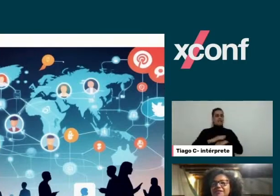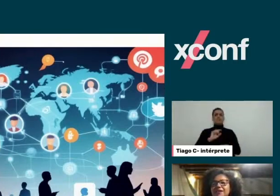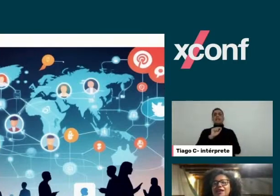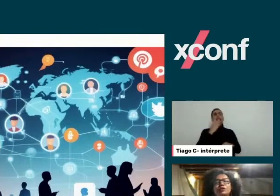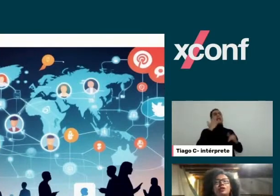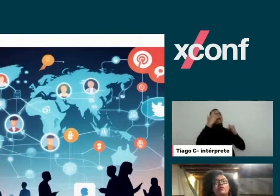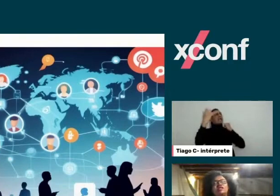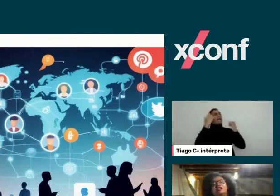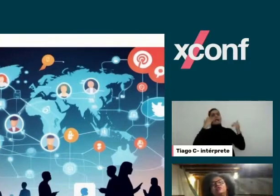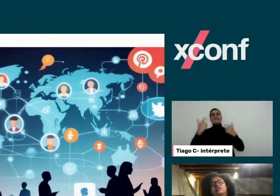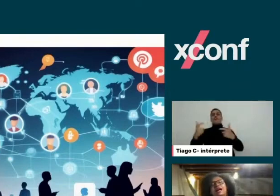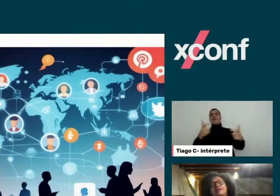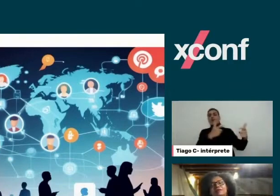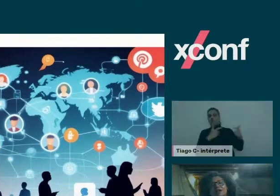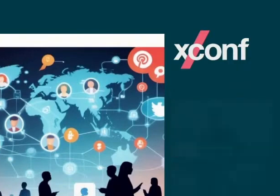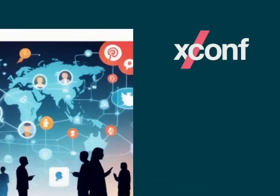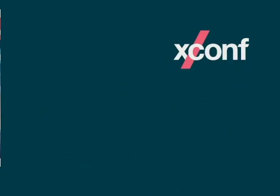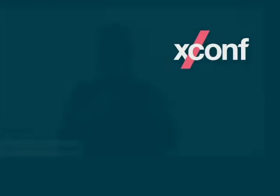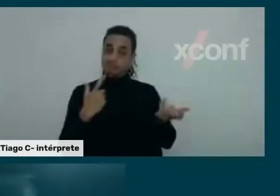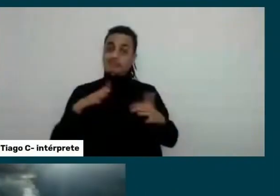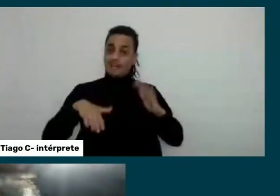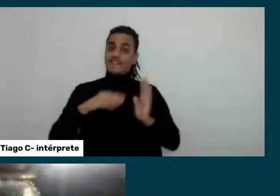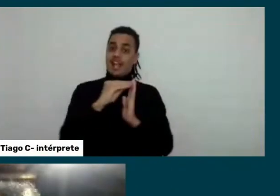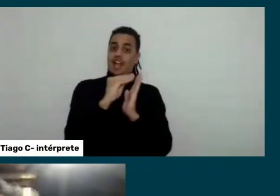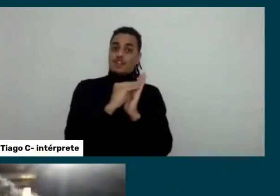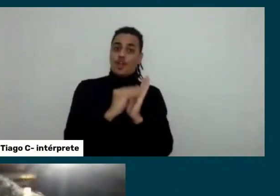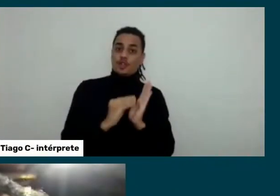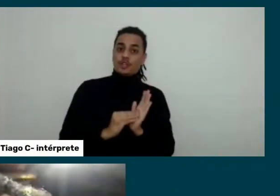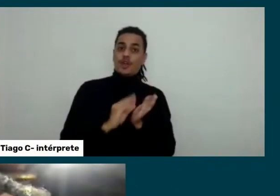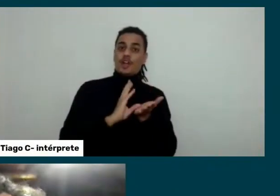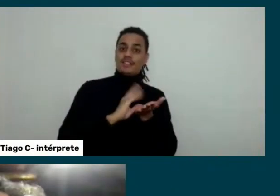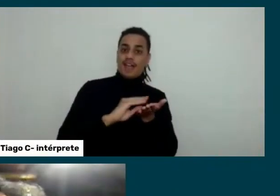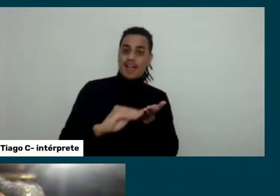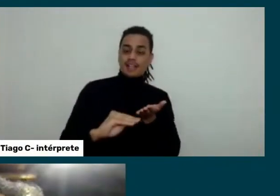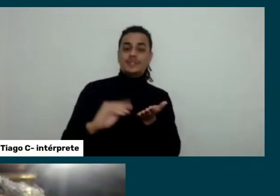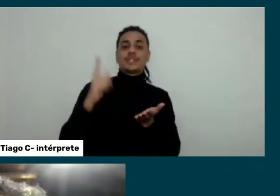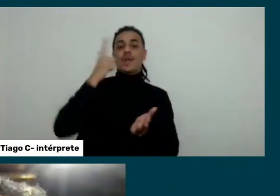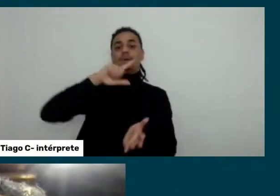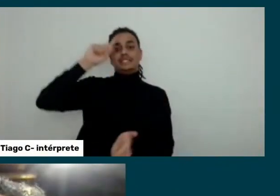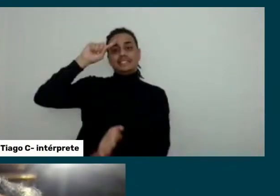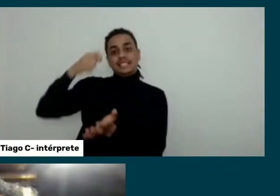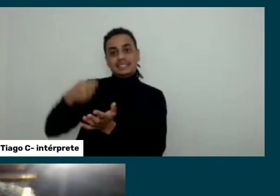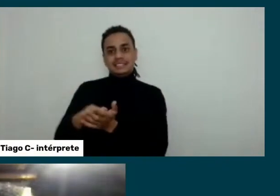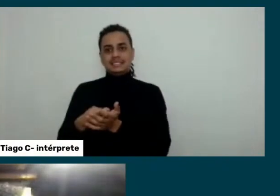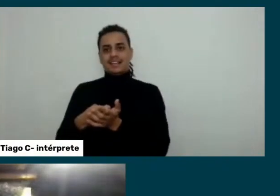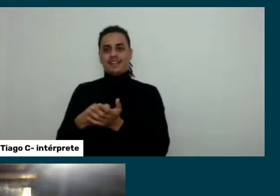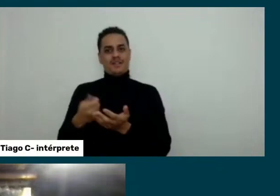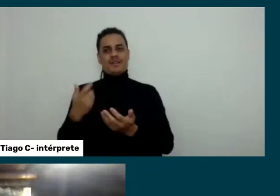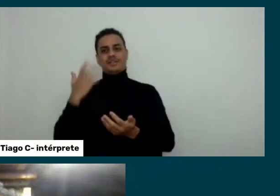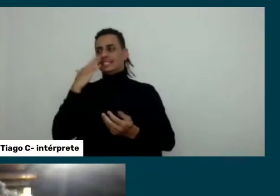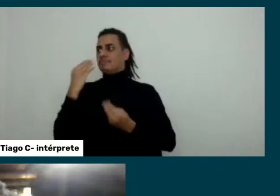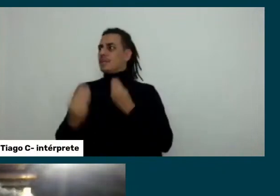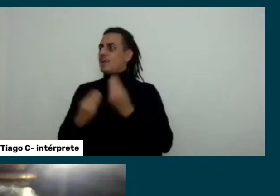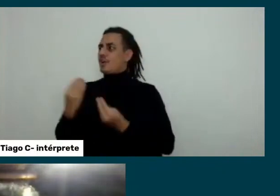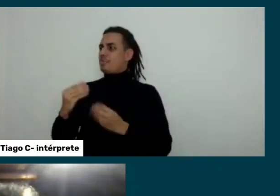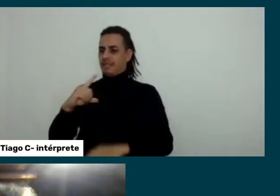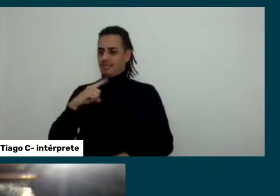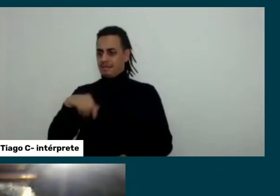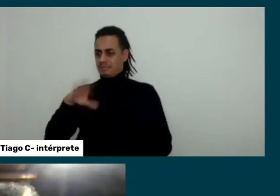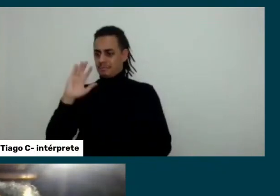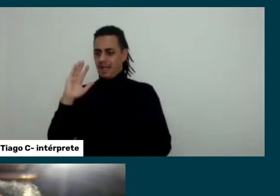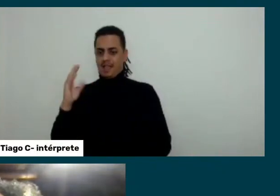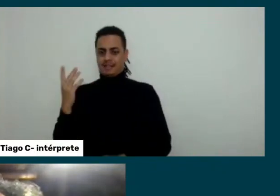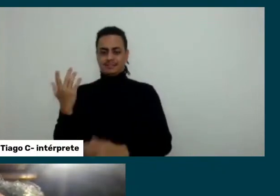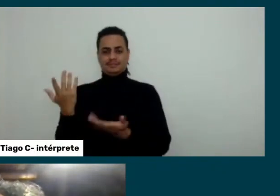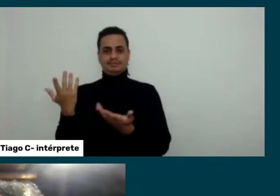ligavam mais. Isso talvez tenha ajudado a tomar decisões sobre ter mais postos de atendimento naquela cidade ou